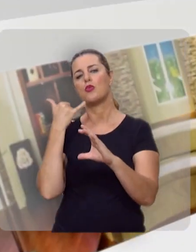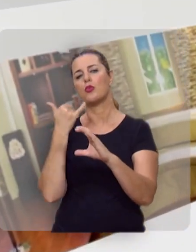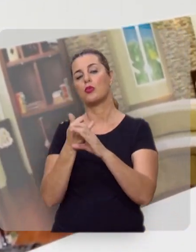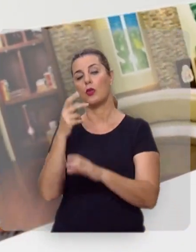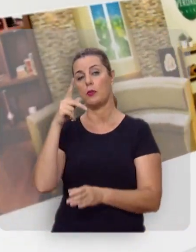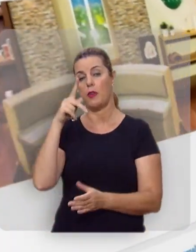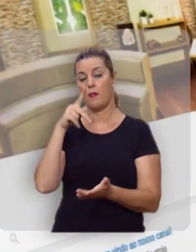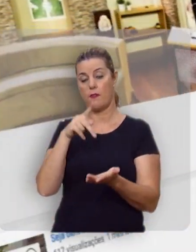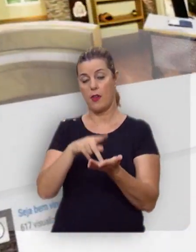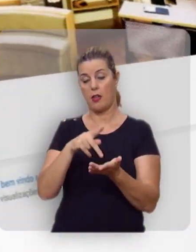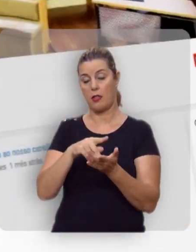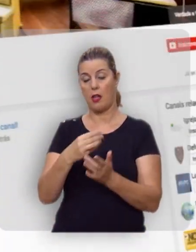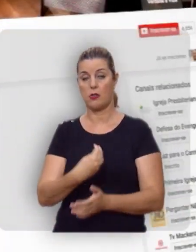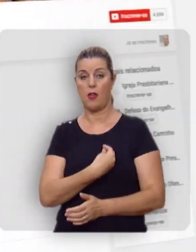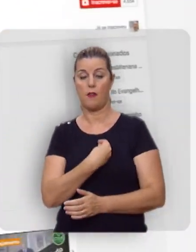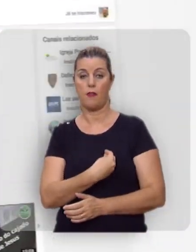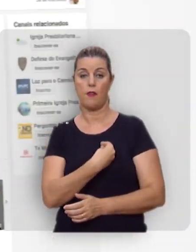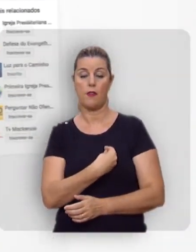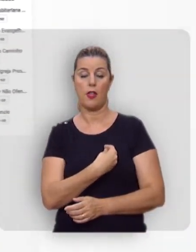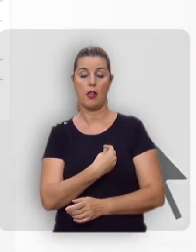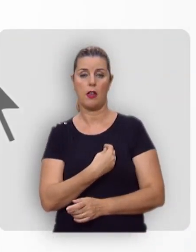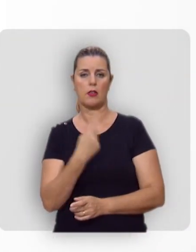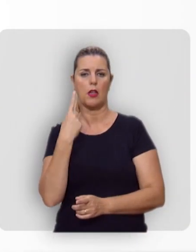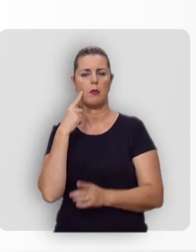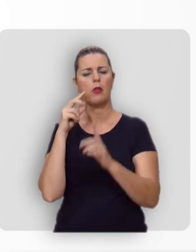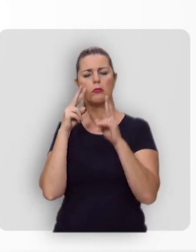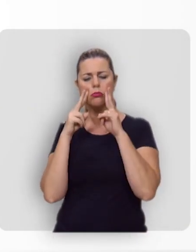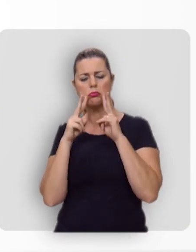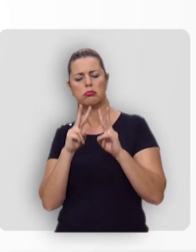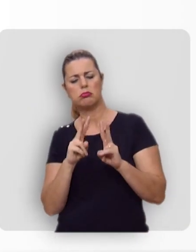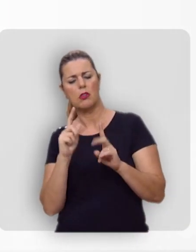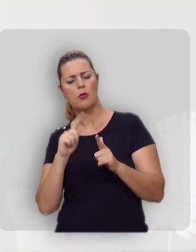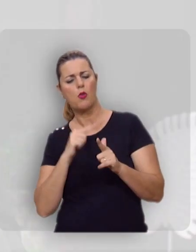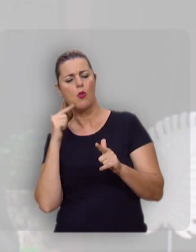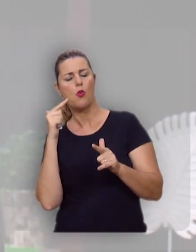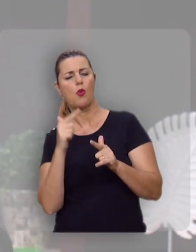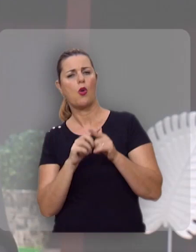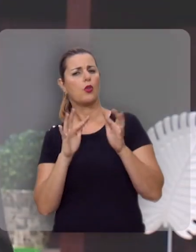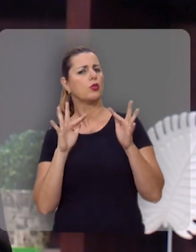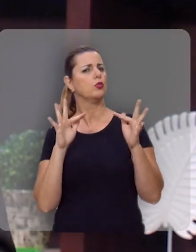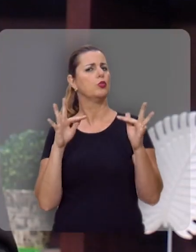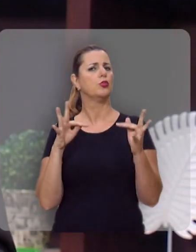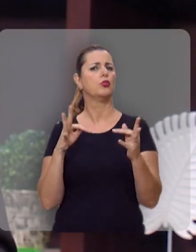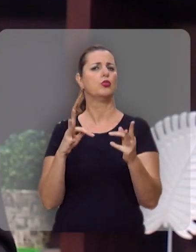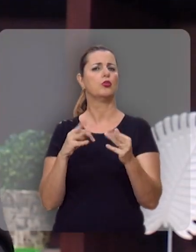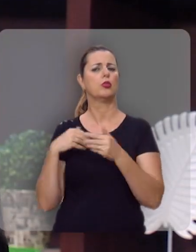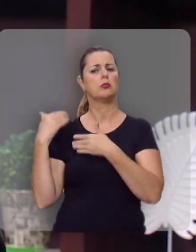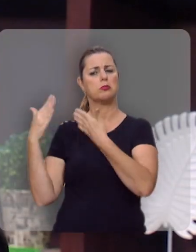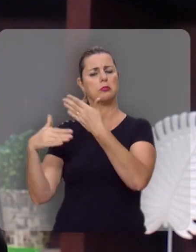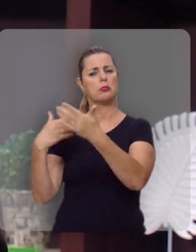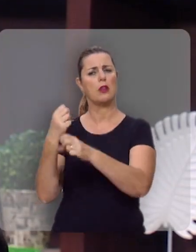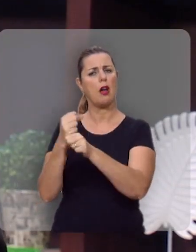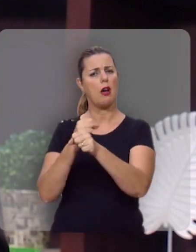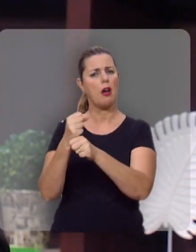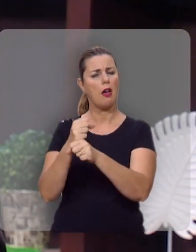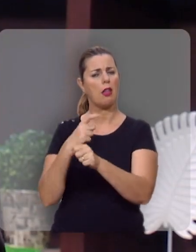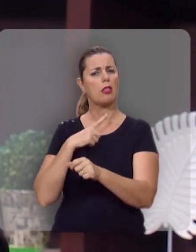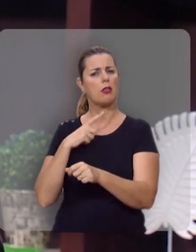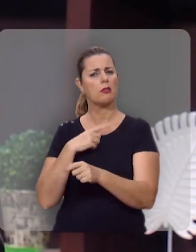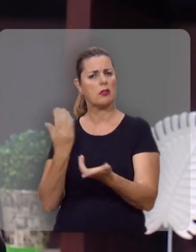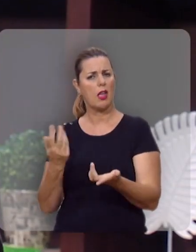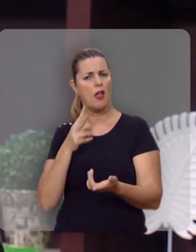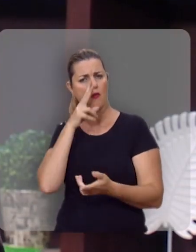programa Verdade e Vida, e você pode ver, rever, assistir novamente todos esses programas que ao longo dos últimos anos